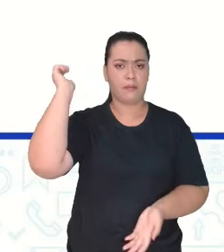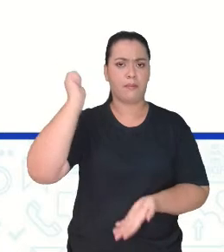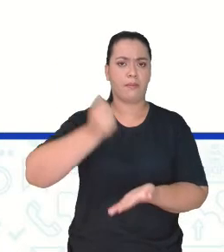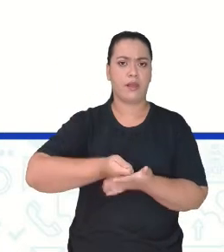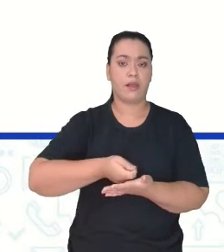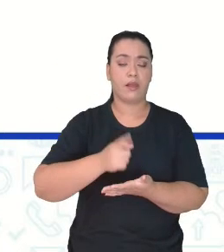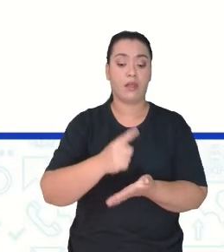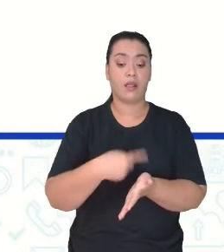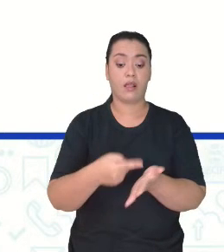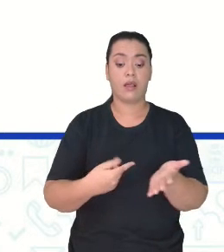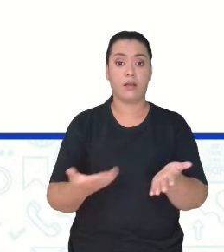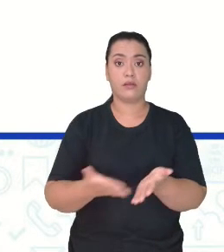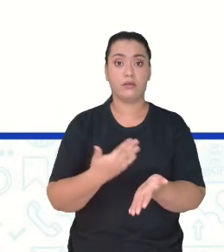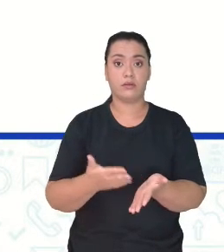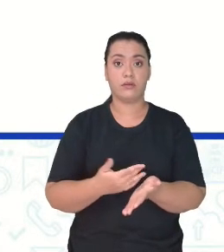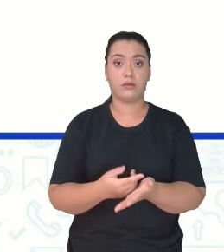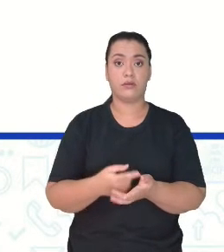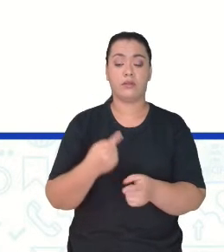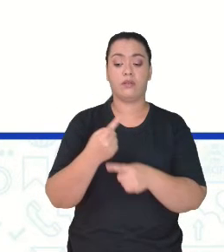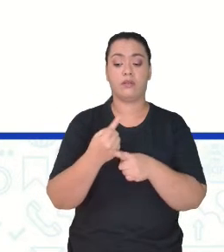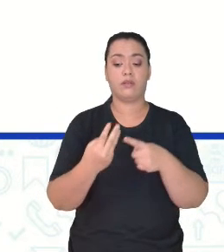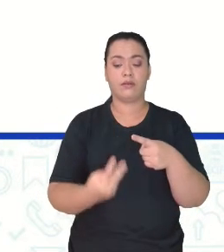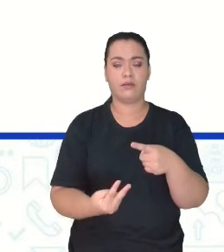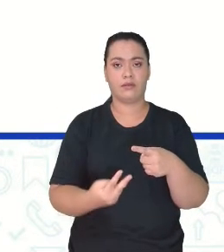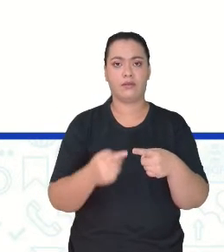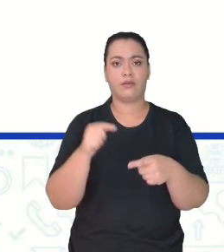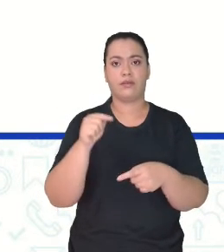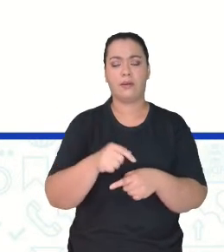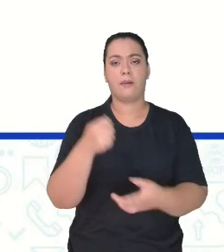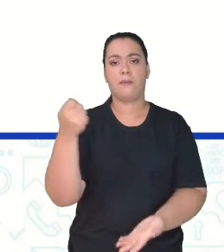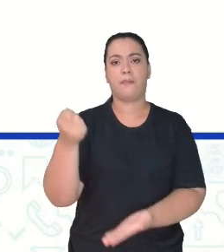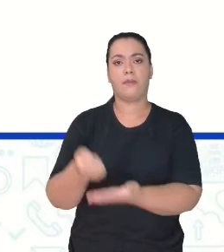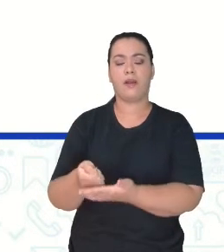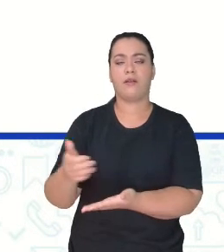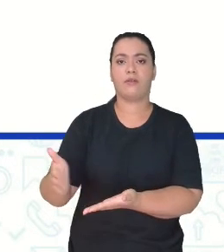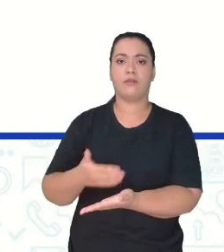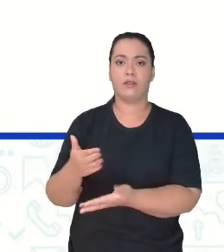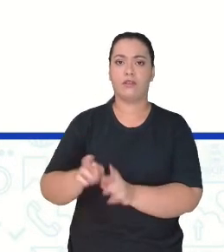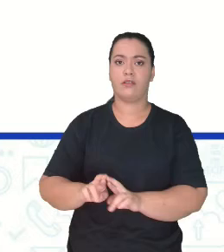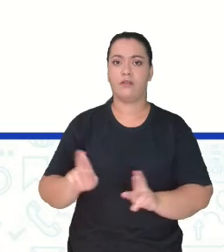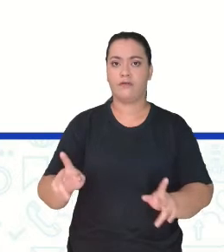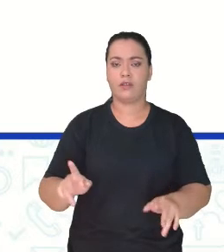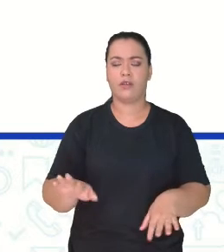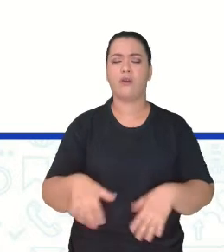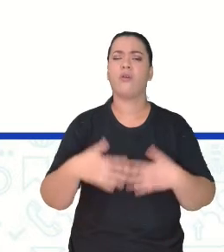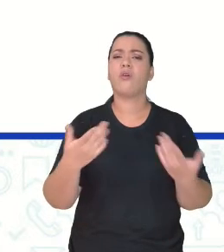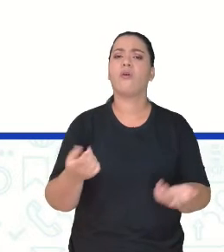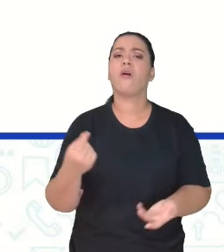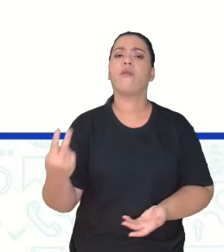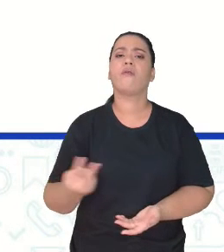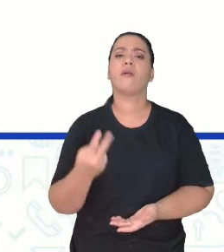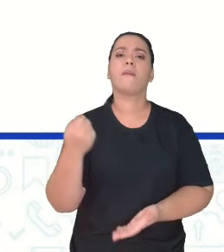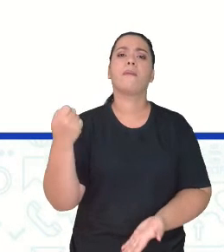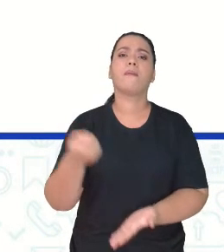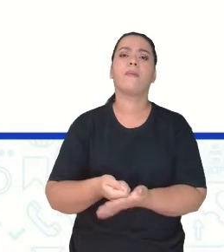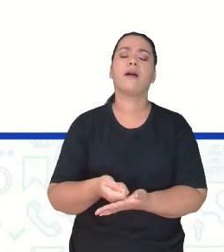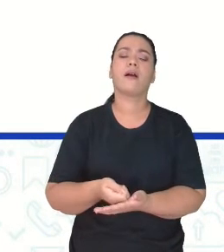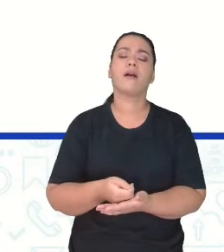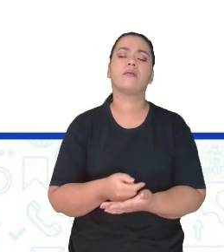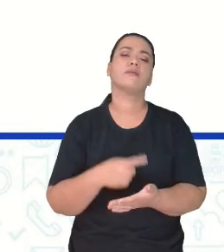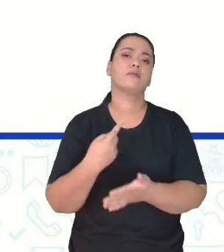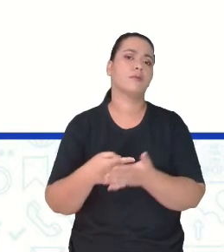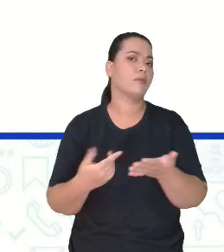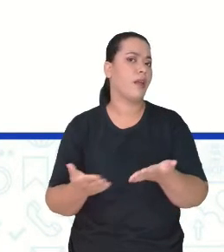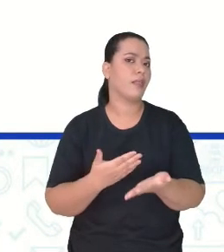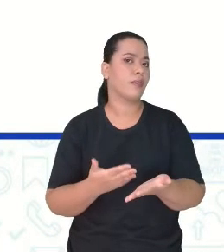pelo caderno a terça parte do que pagou pelo livro, quais são os valores pagos pelo caderno